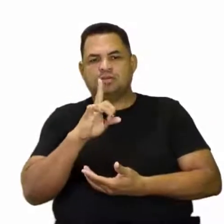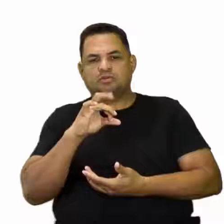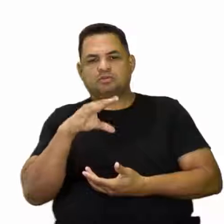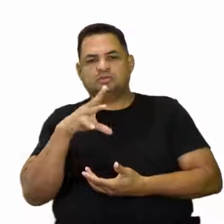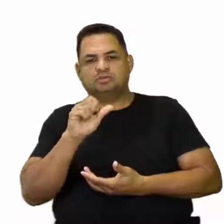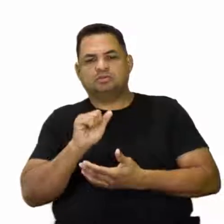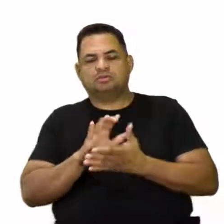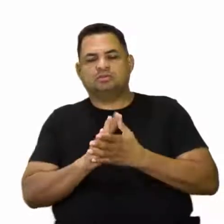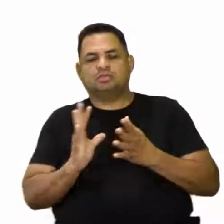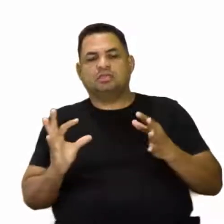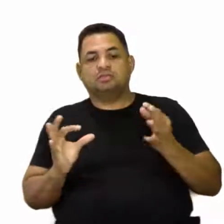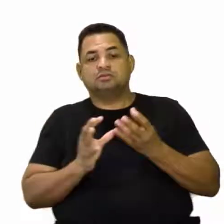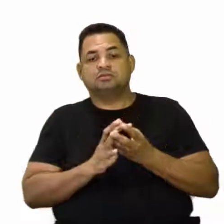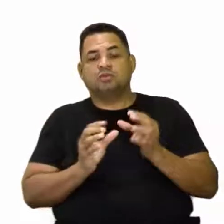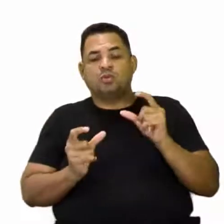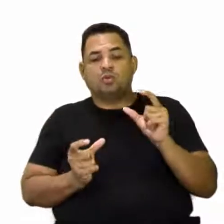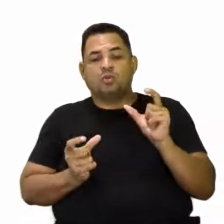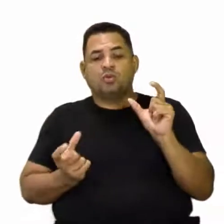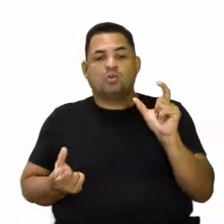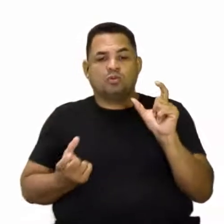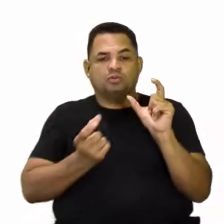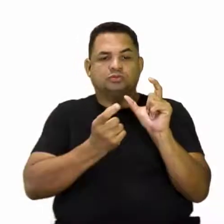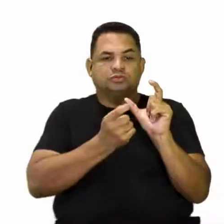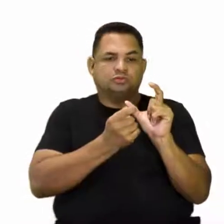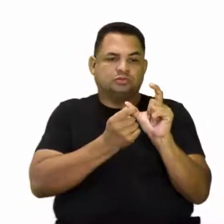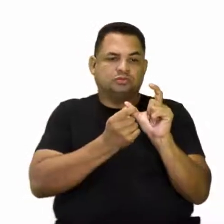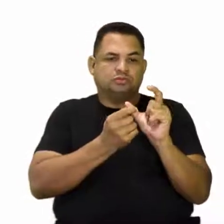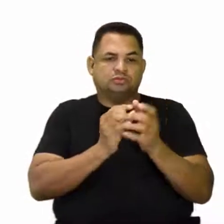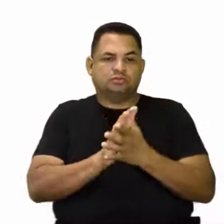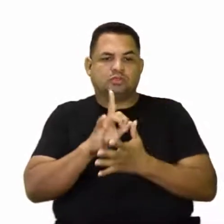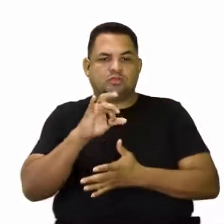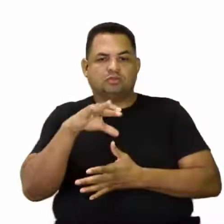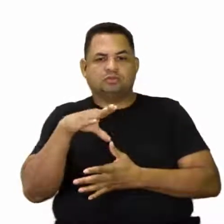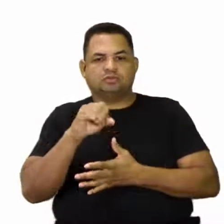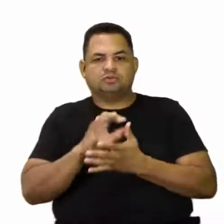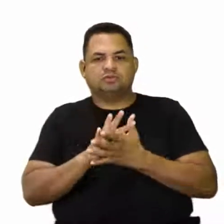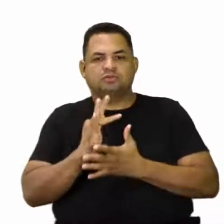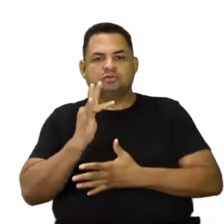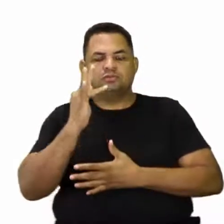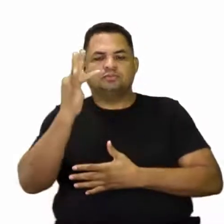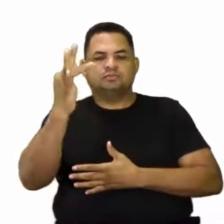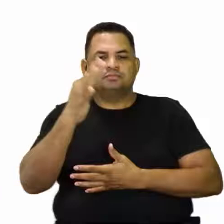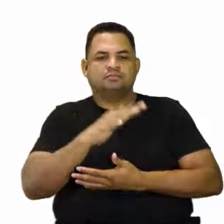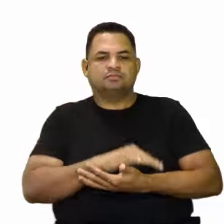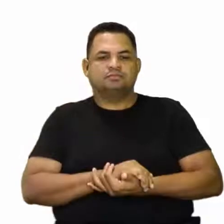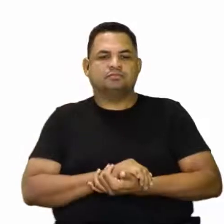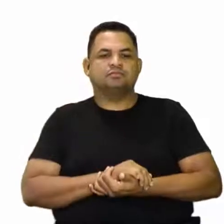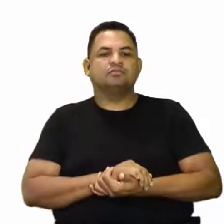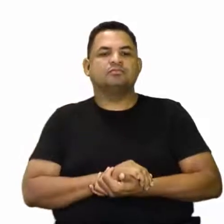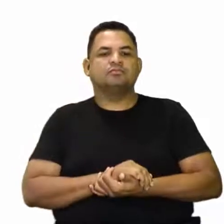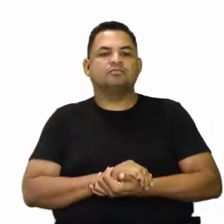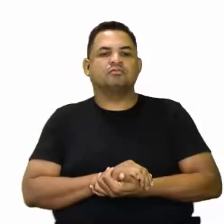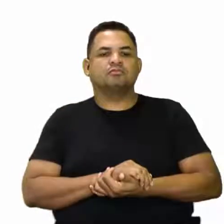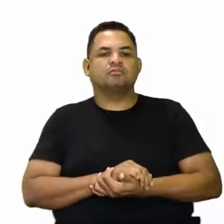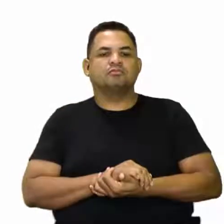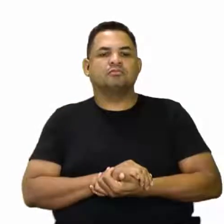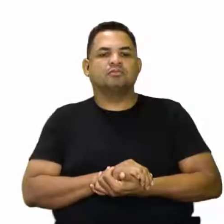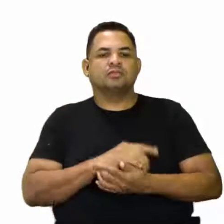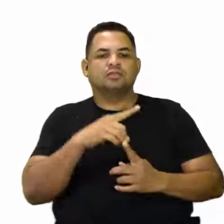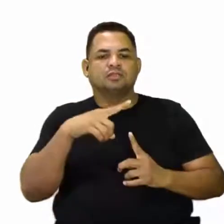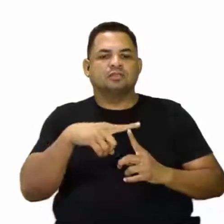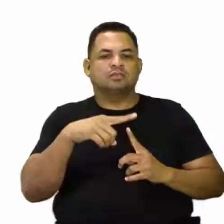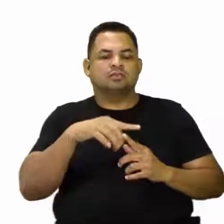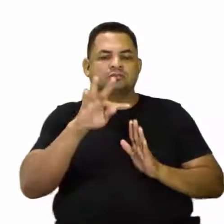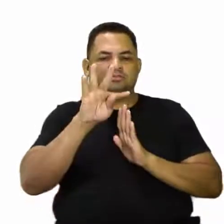las conjunciones, las locuciones y el futuro, los